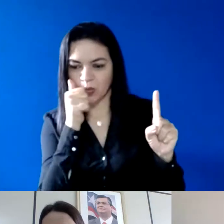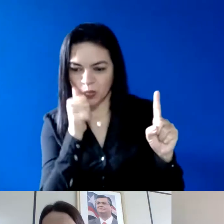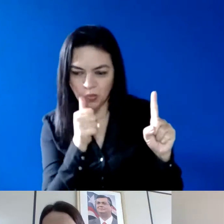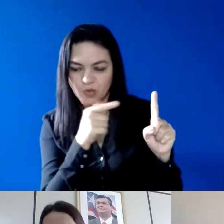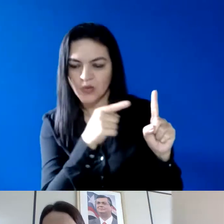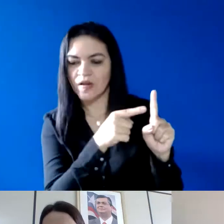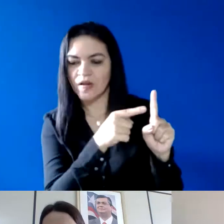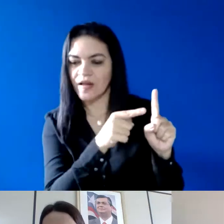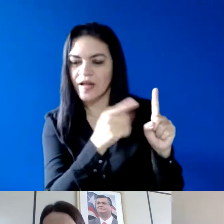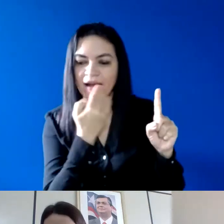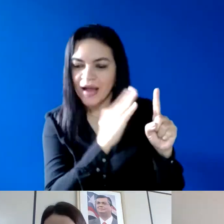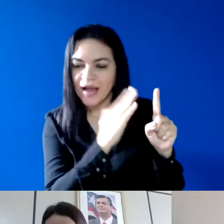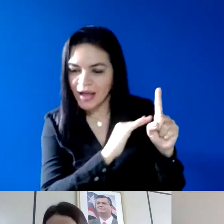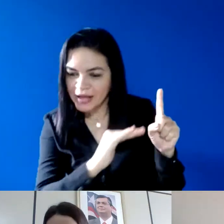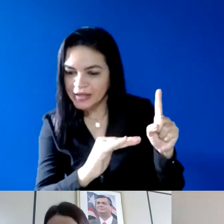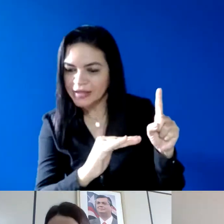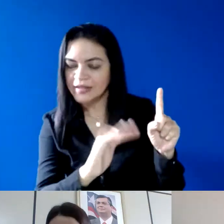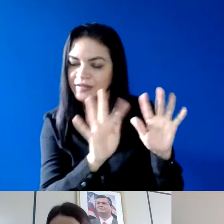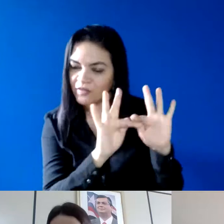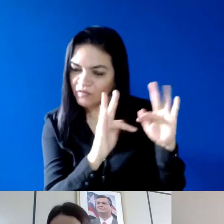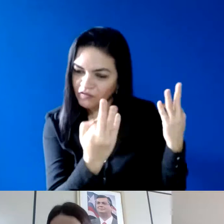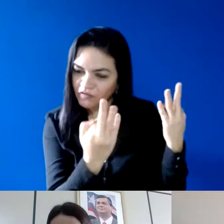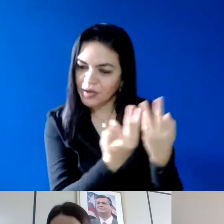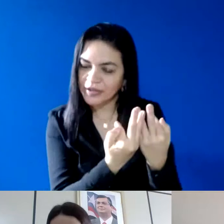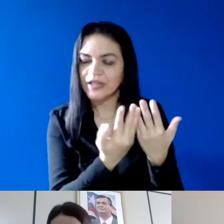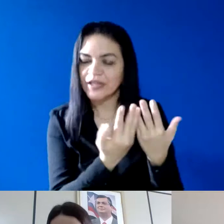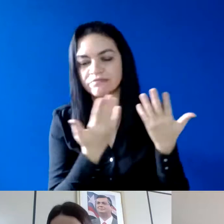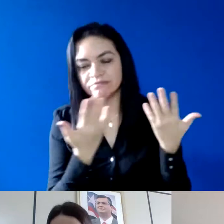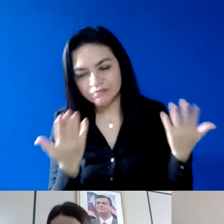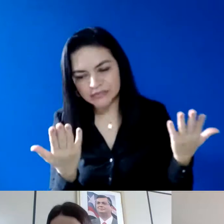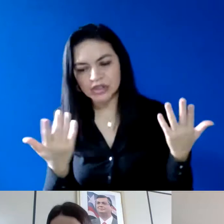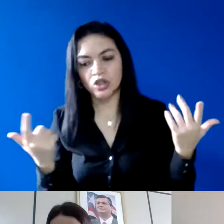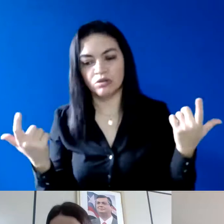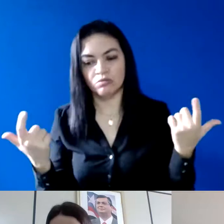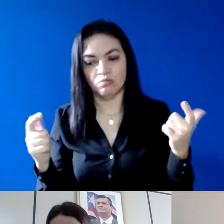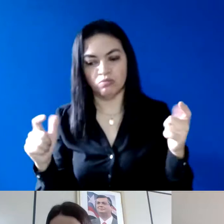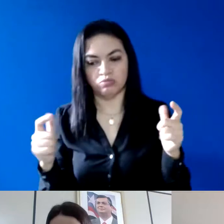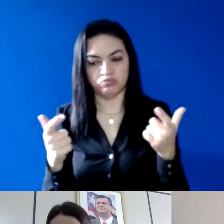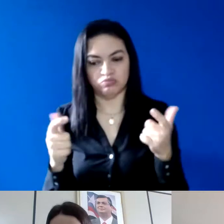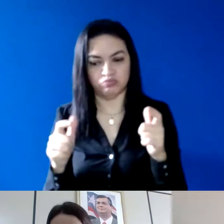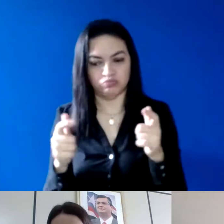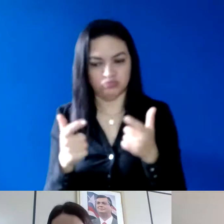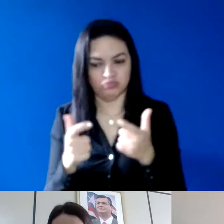à família, e consiga reduzir os